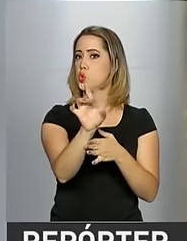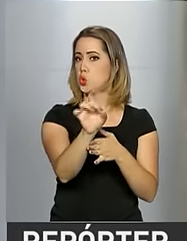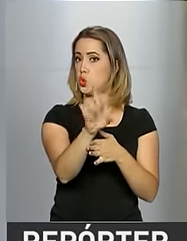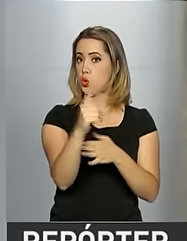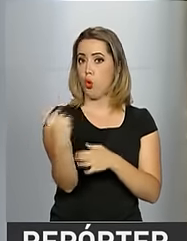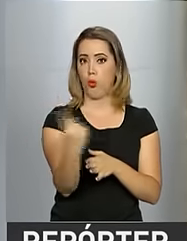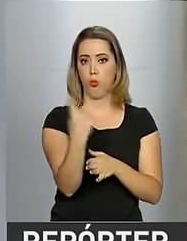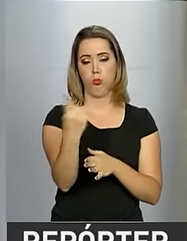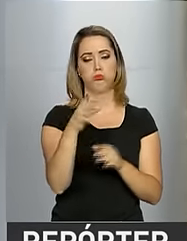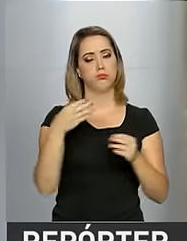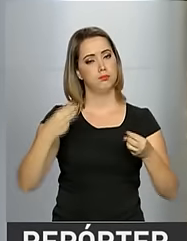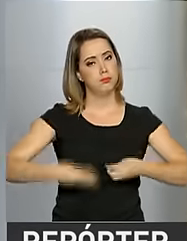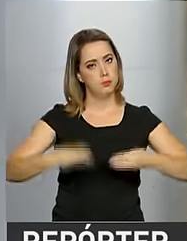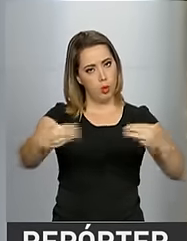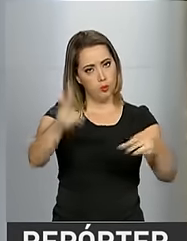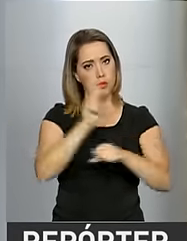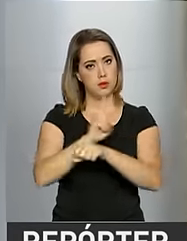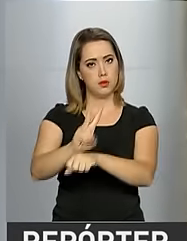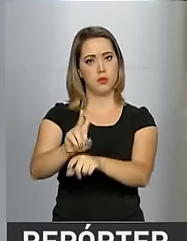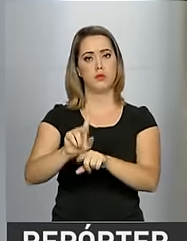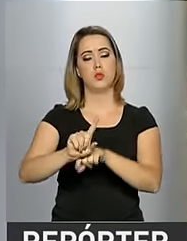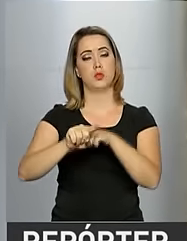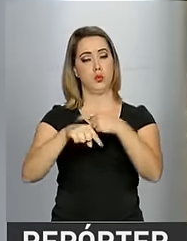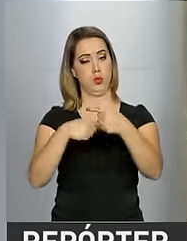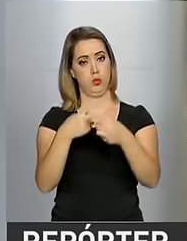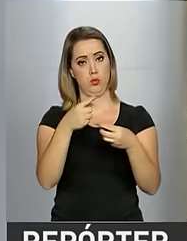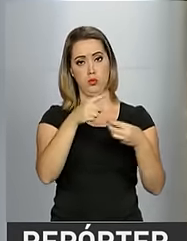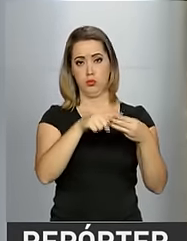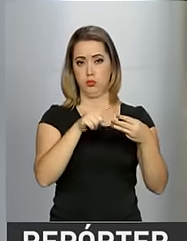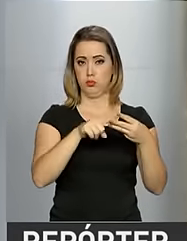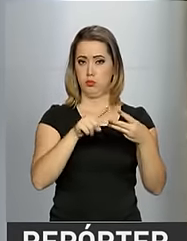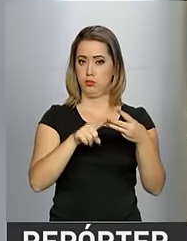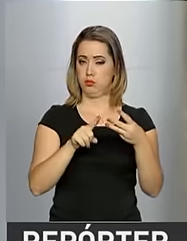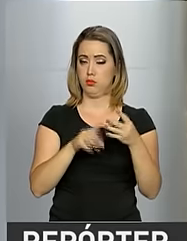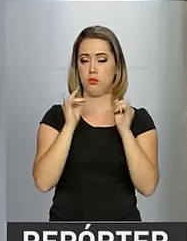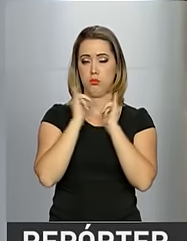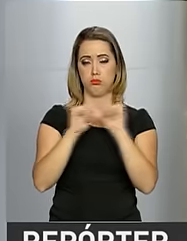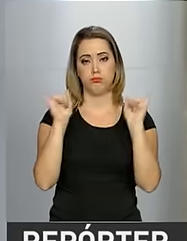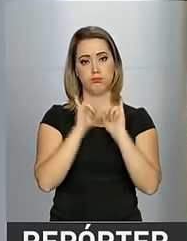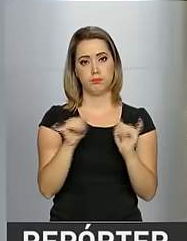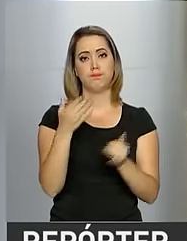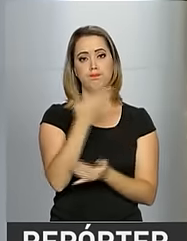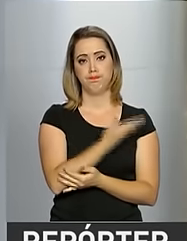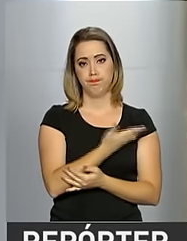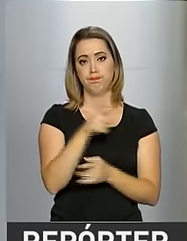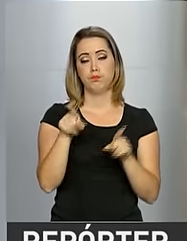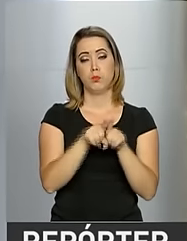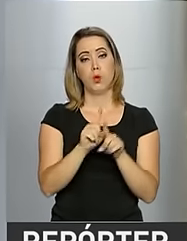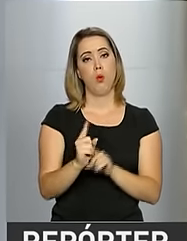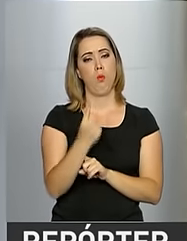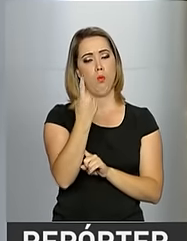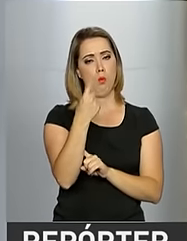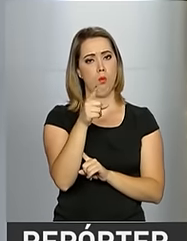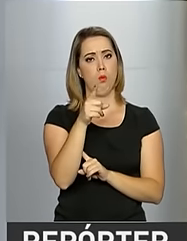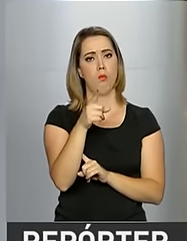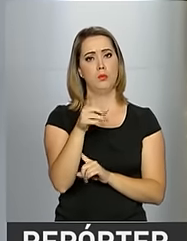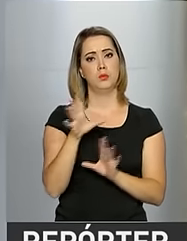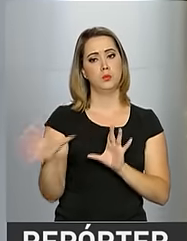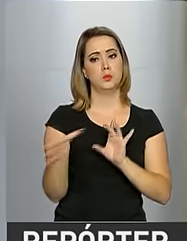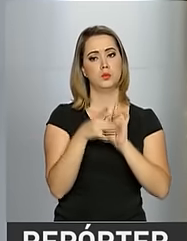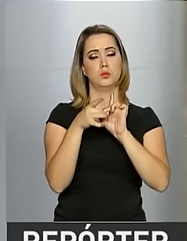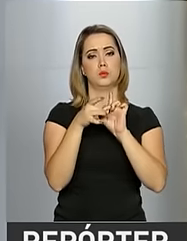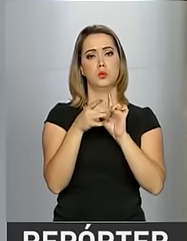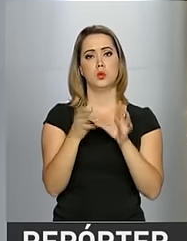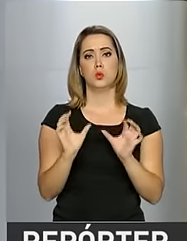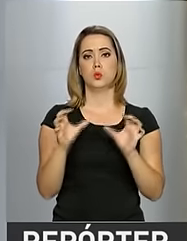da Defesa. Outras 3 ações foram anunciadas pelo porta-voz Alexandre Parola. Uma maior integração